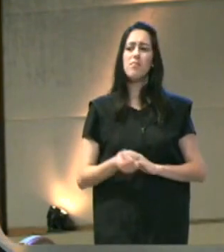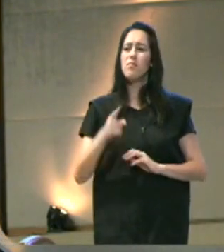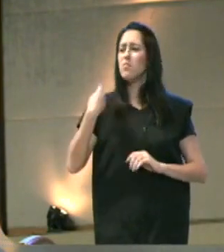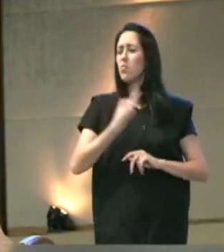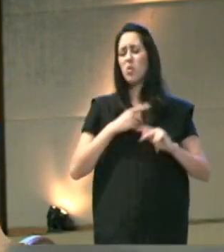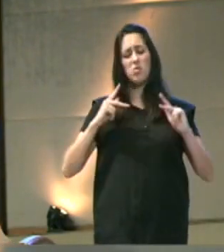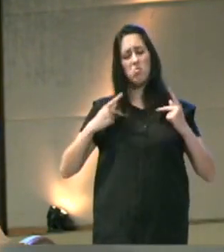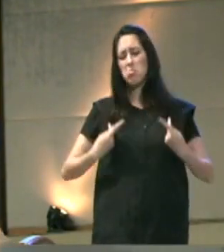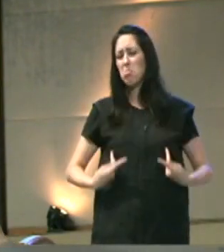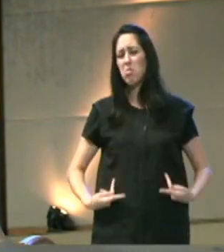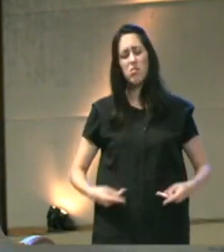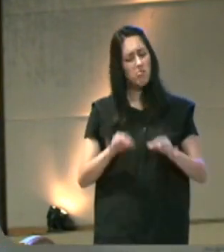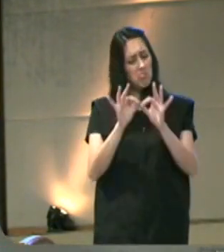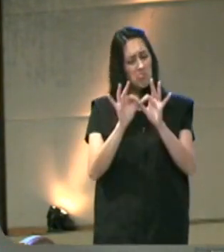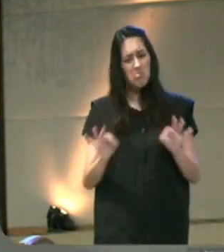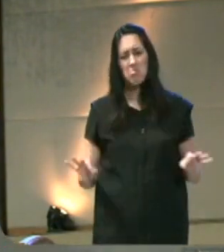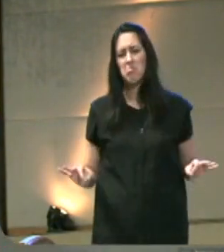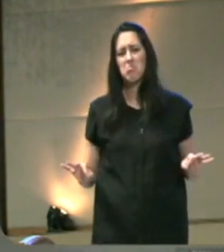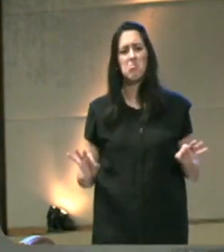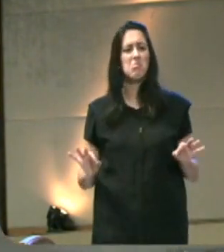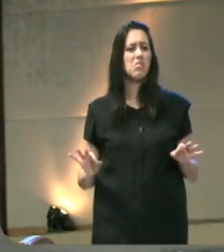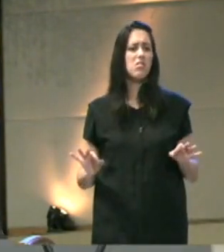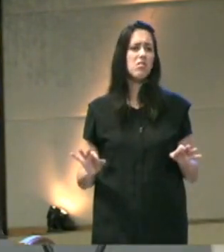humanos que somos,